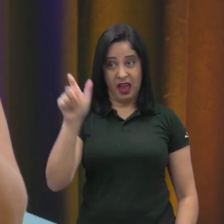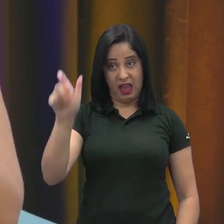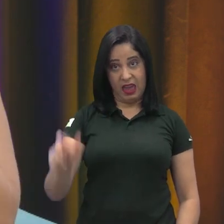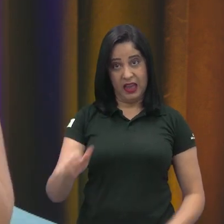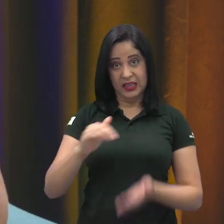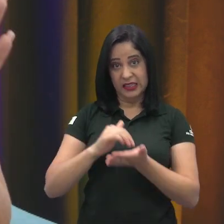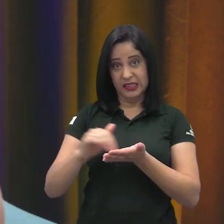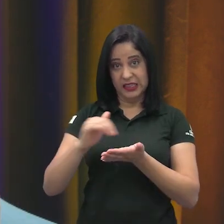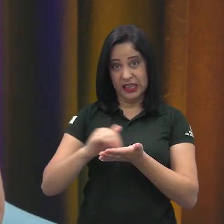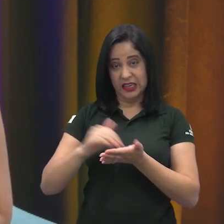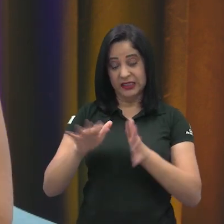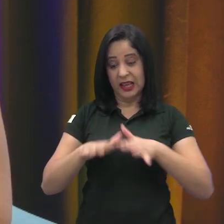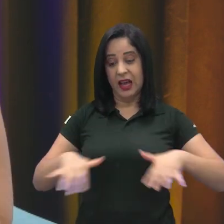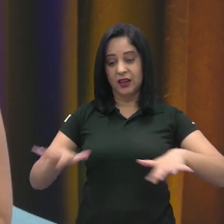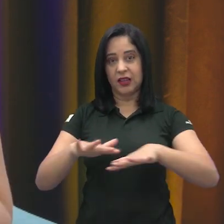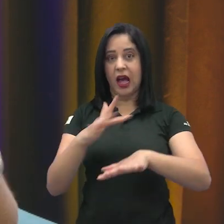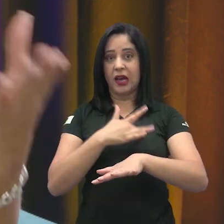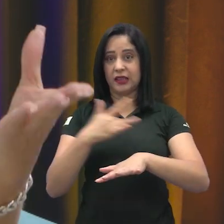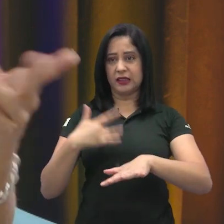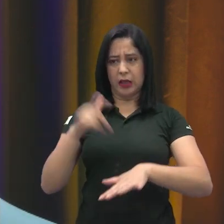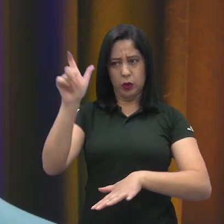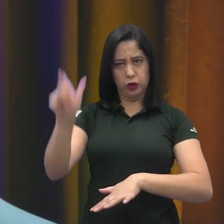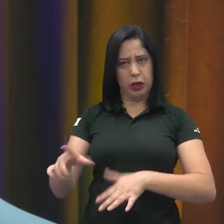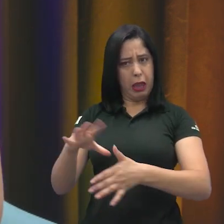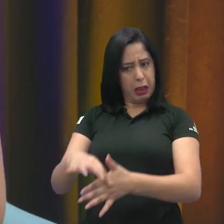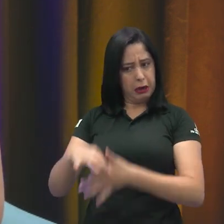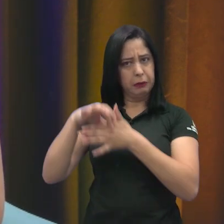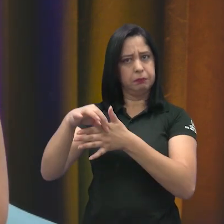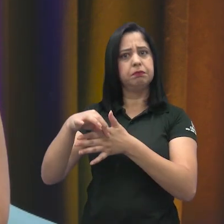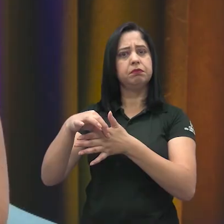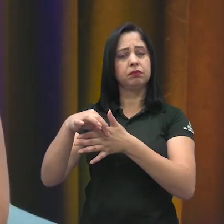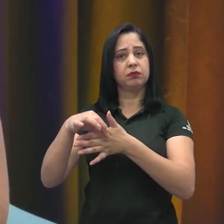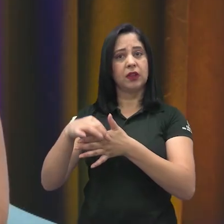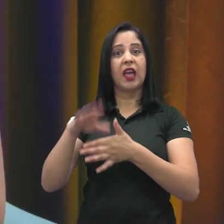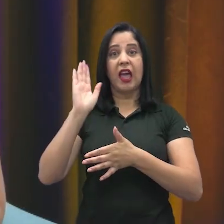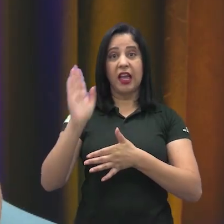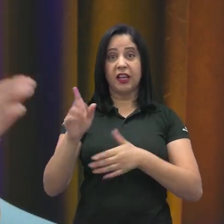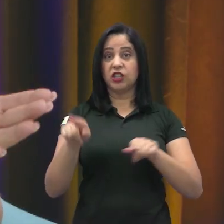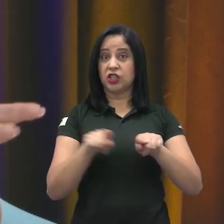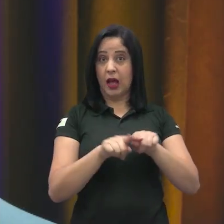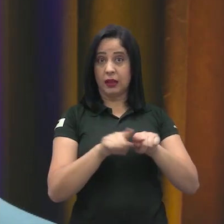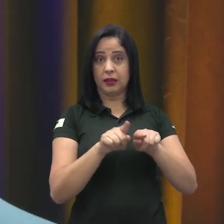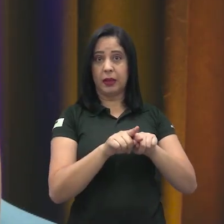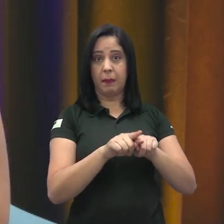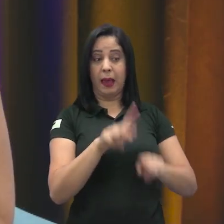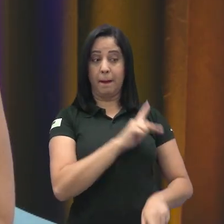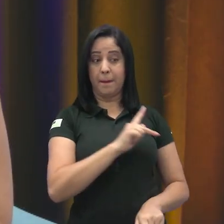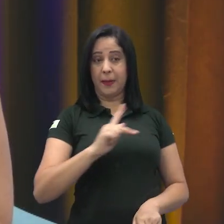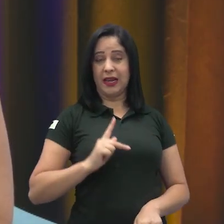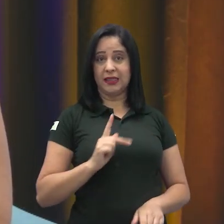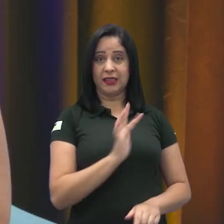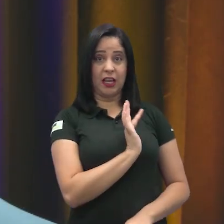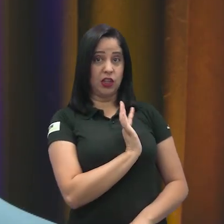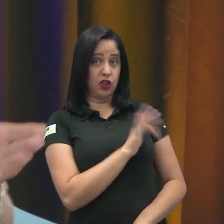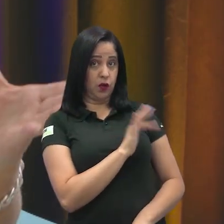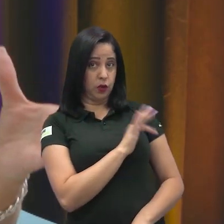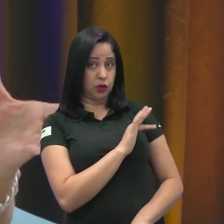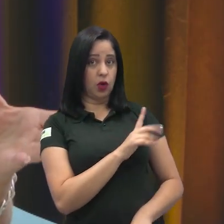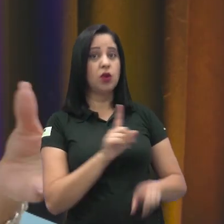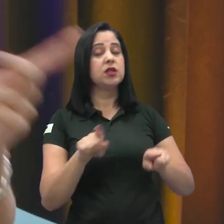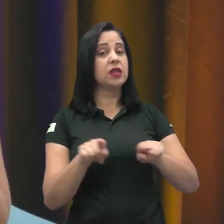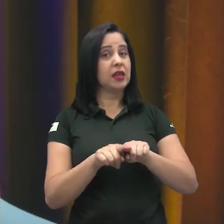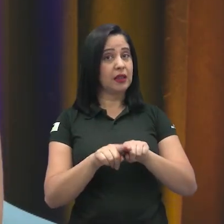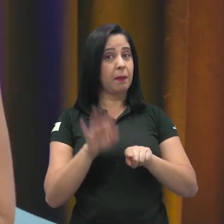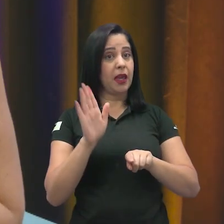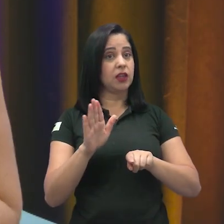líder nato, administrador, Jorge já esteve à frente da Fundas e coordenou o Comitê Municipal da